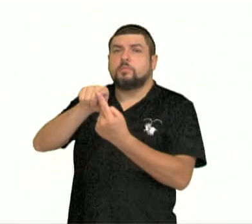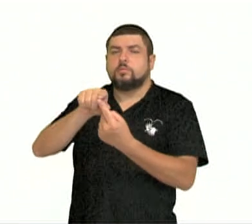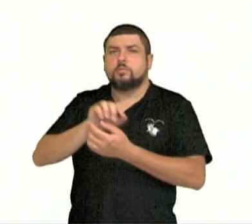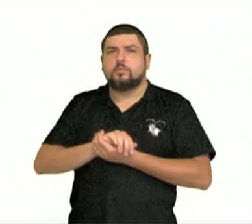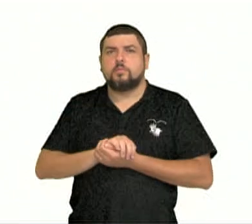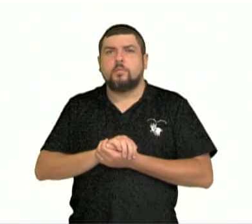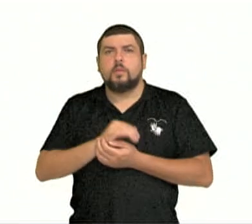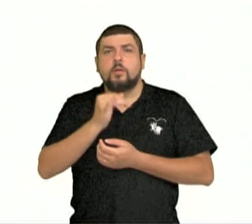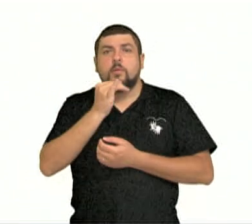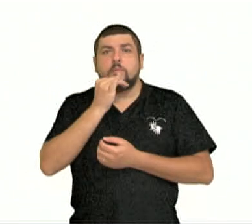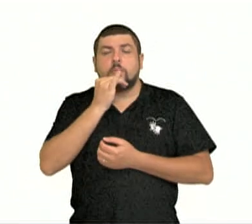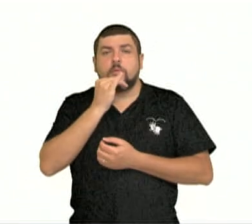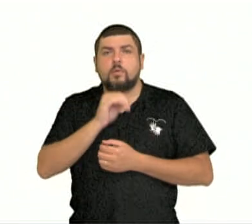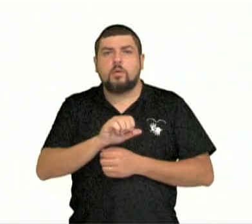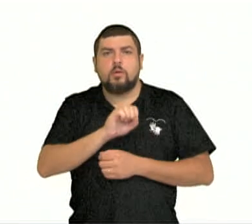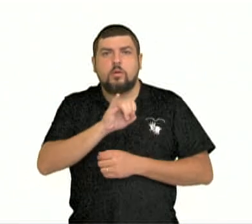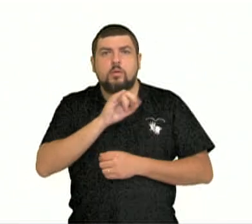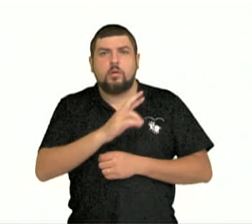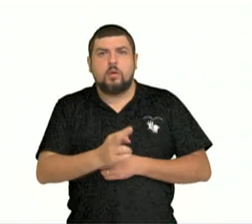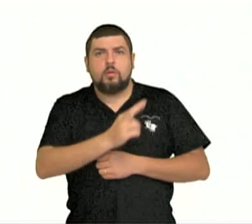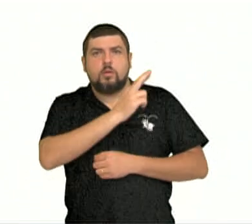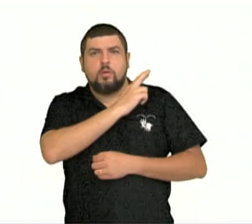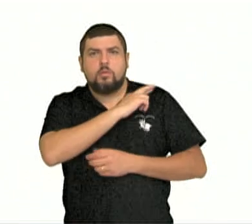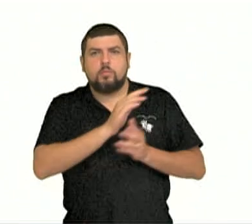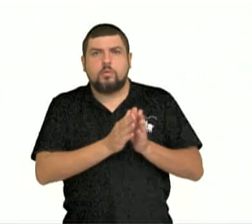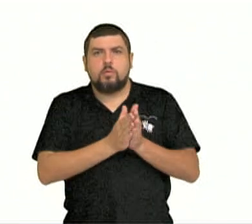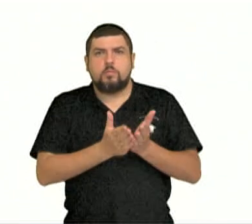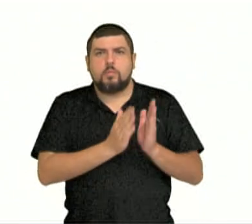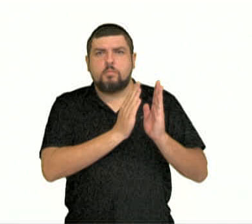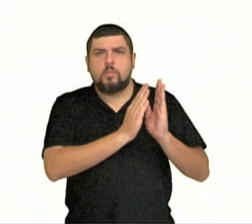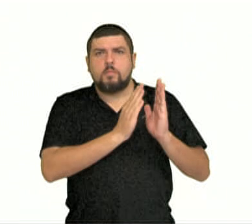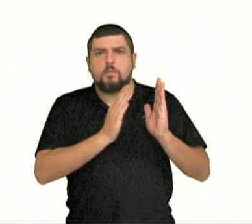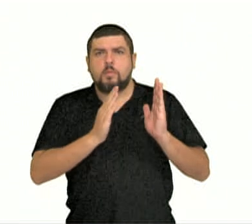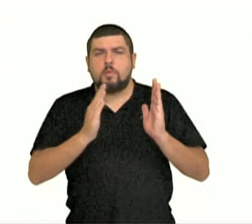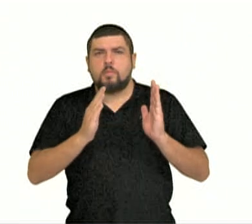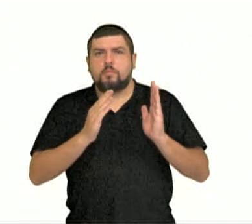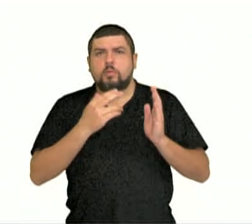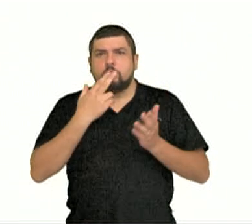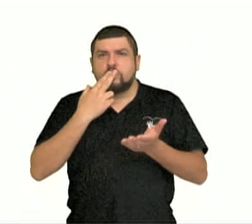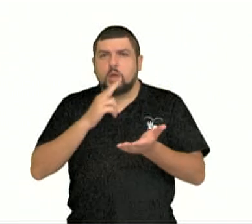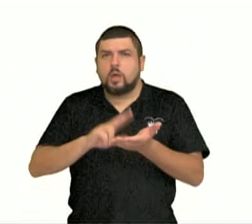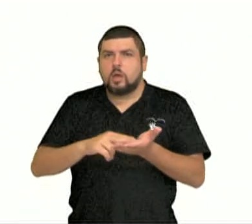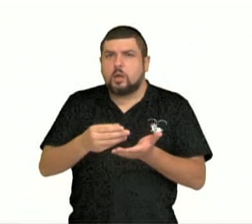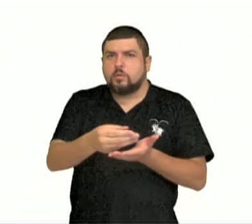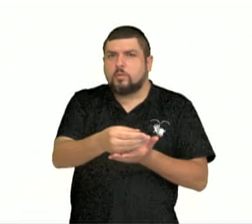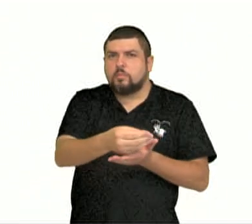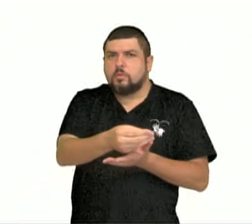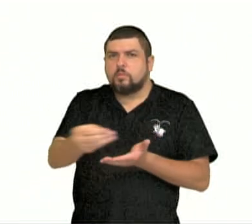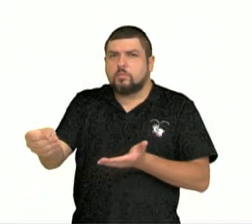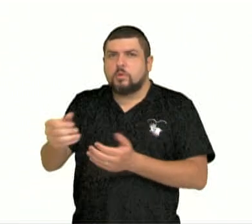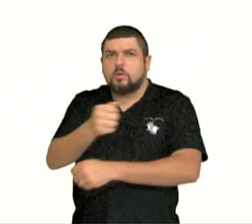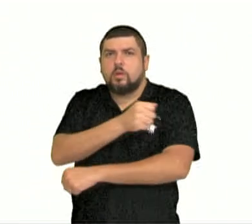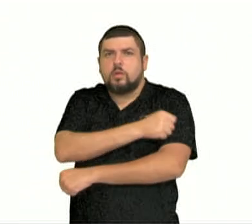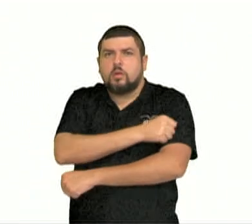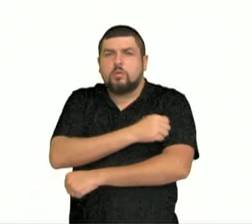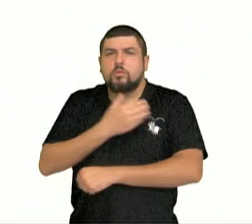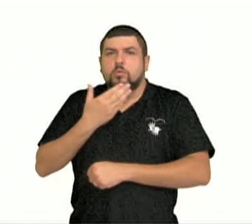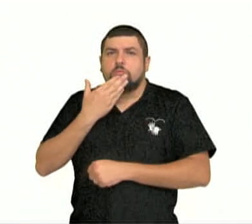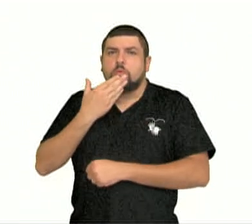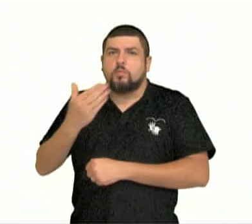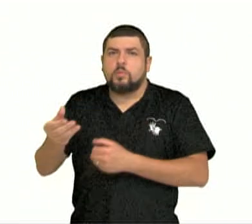a responsável pela biblioteca enviar uma carta para os alunos solicitando a devolução de livros,